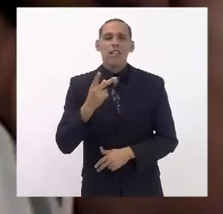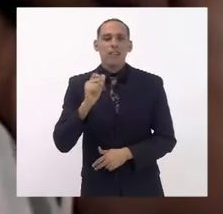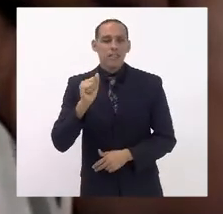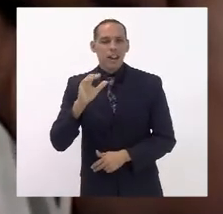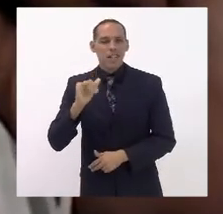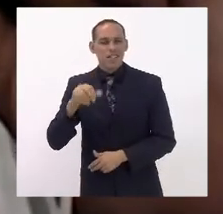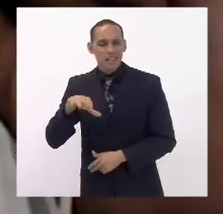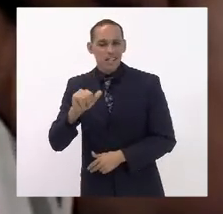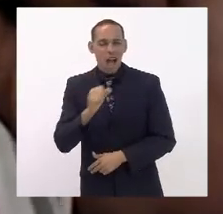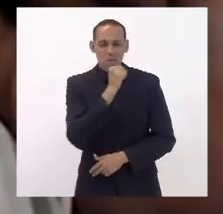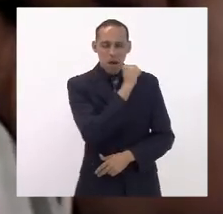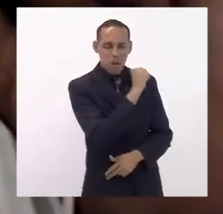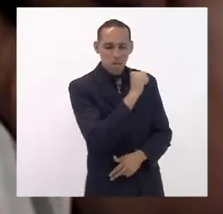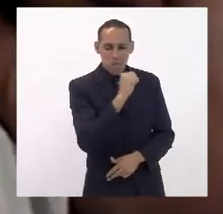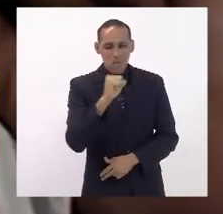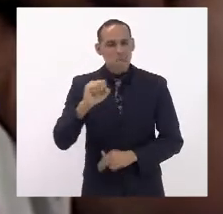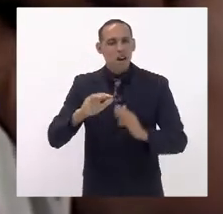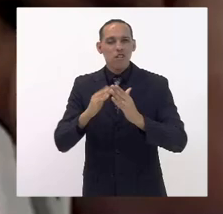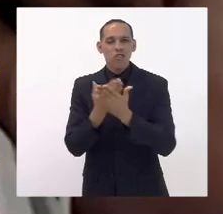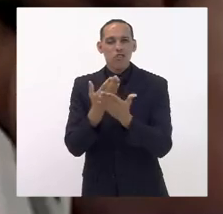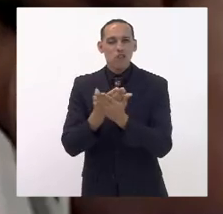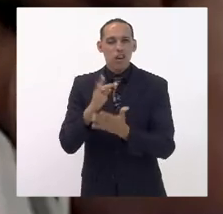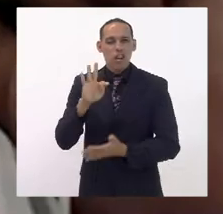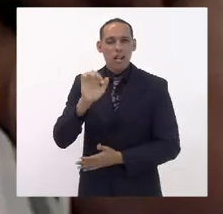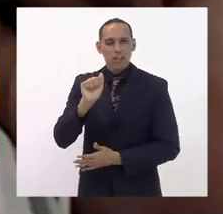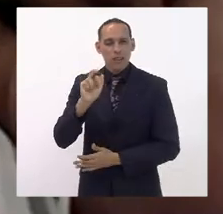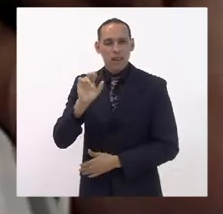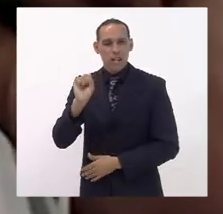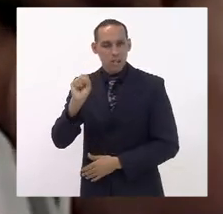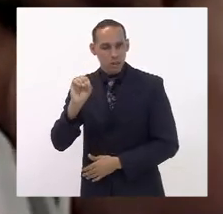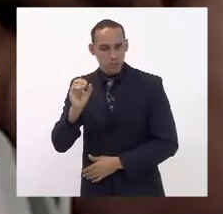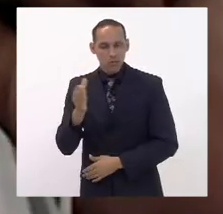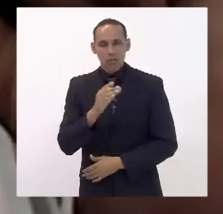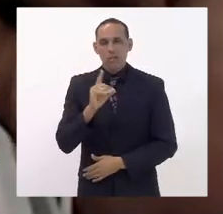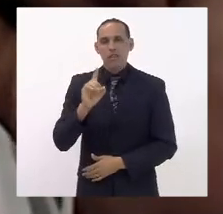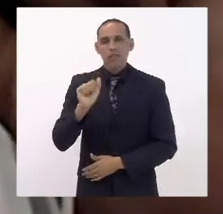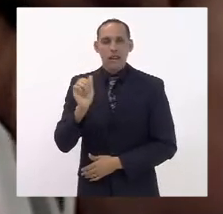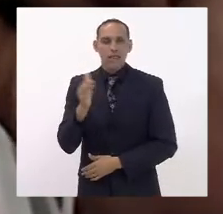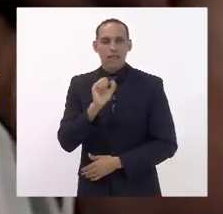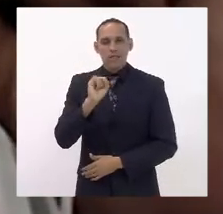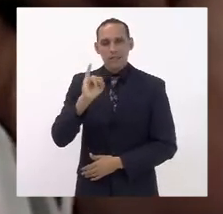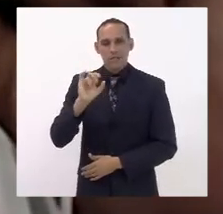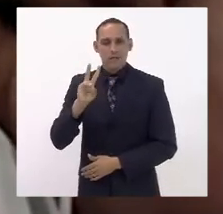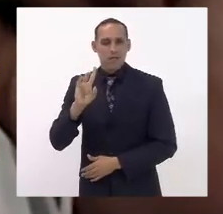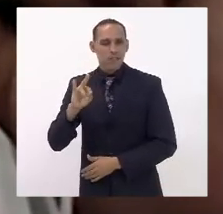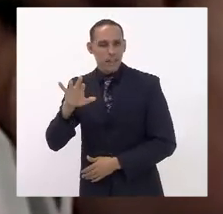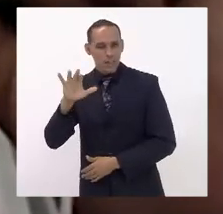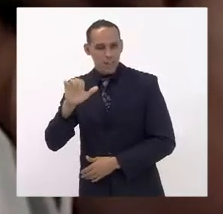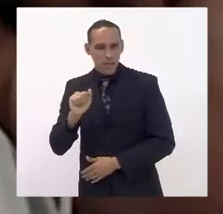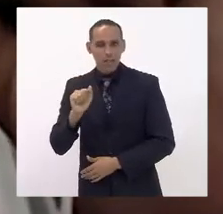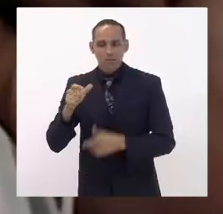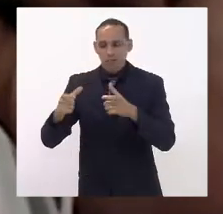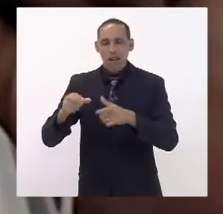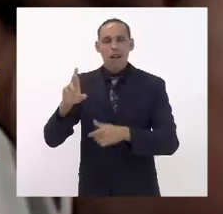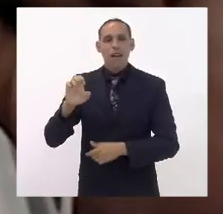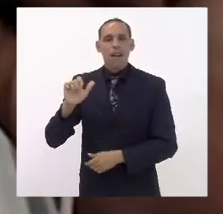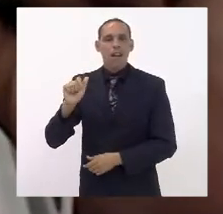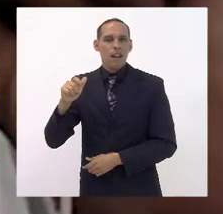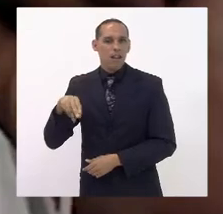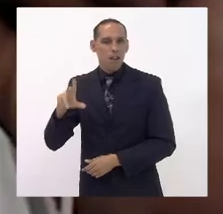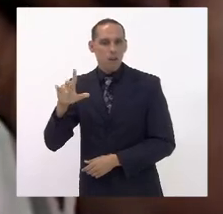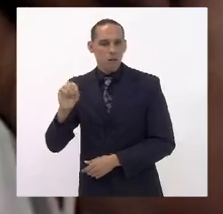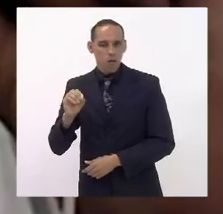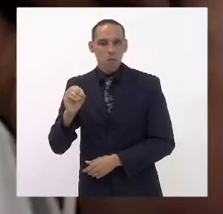escola, o massacre da escola Tasso da Silveira, em Realengo, que hoje completam 11